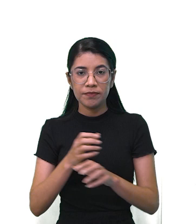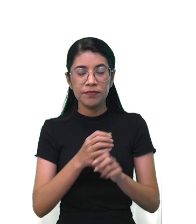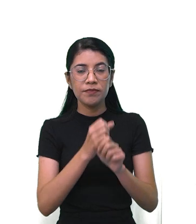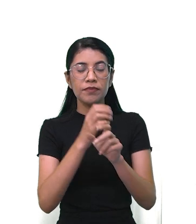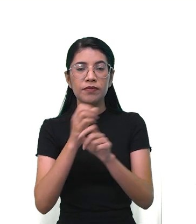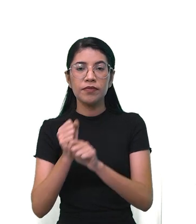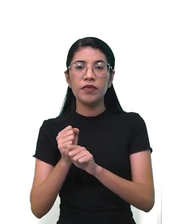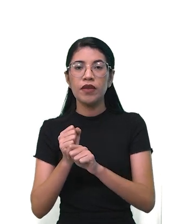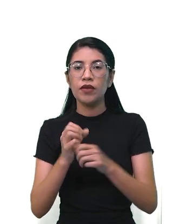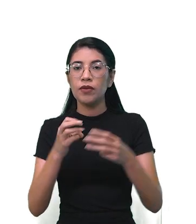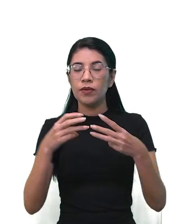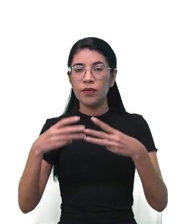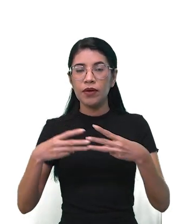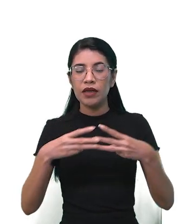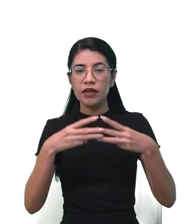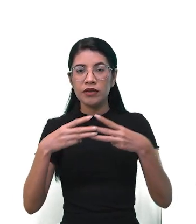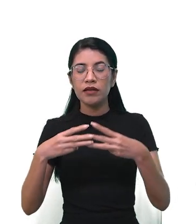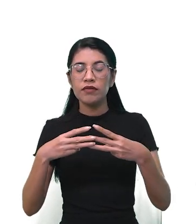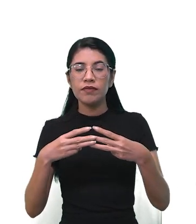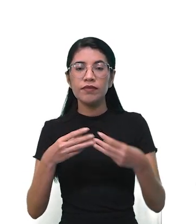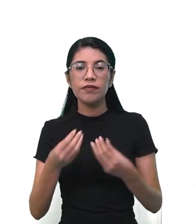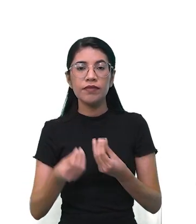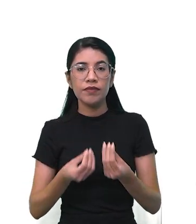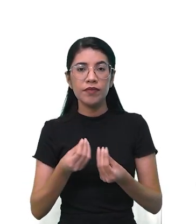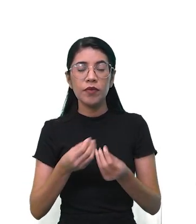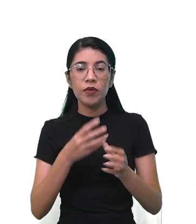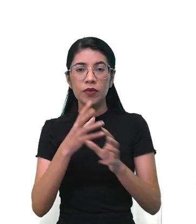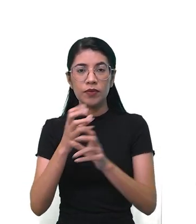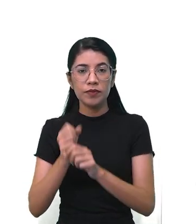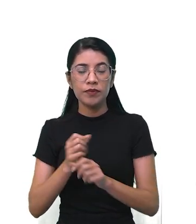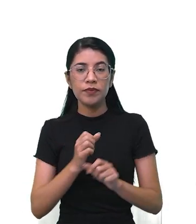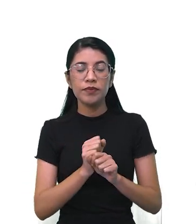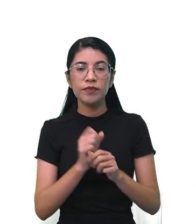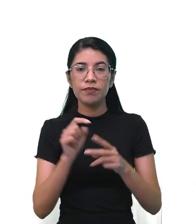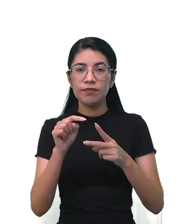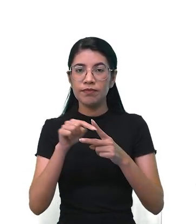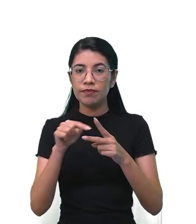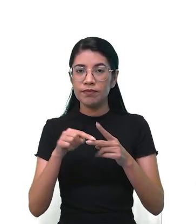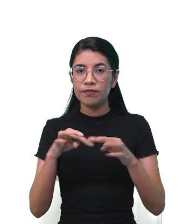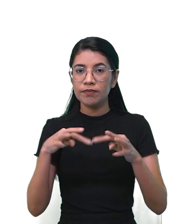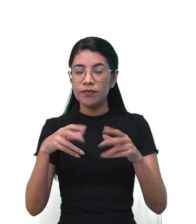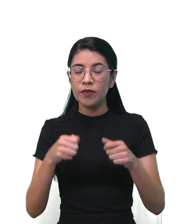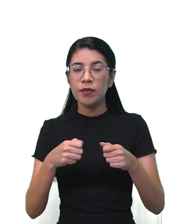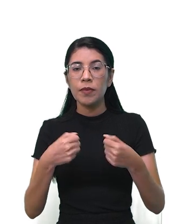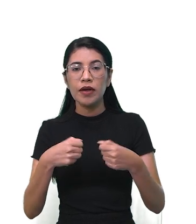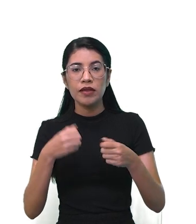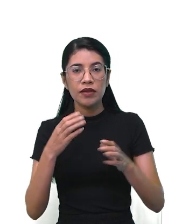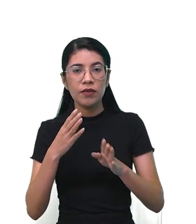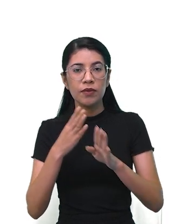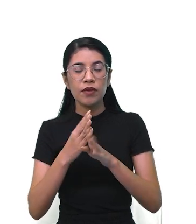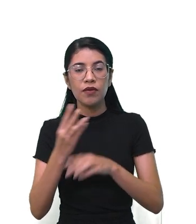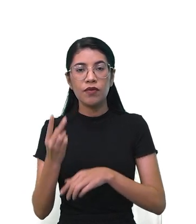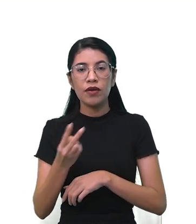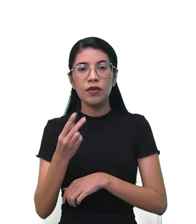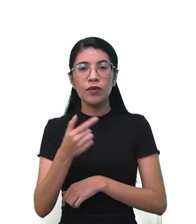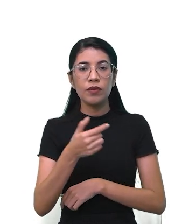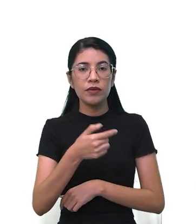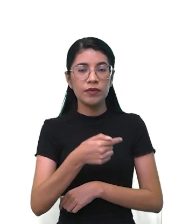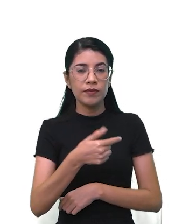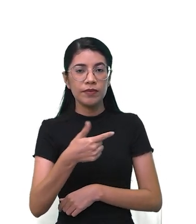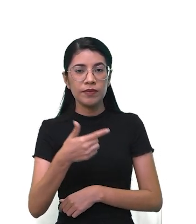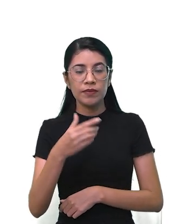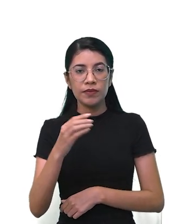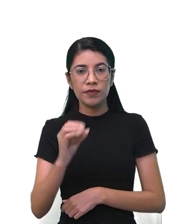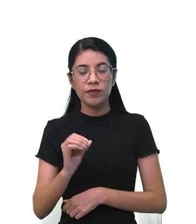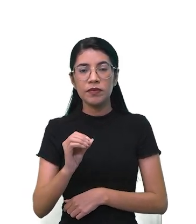desse hexágono, o somatório de todos eles tem que dar 720